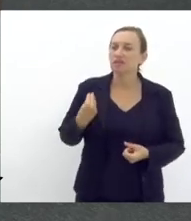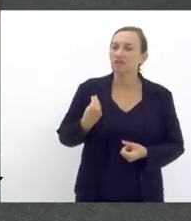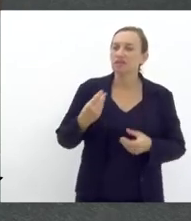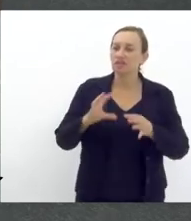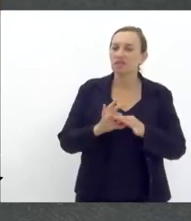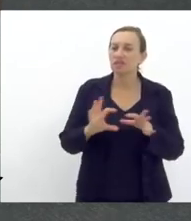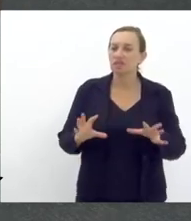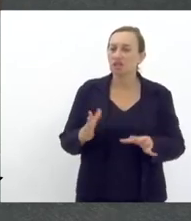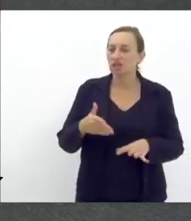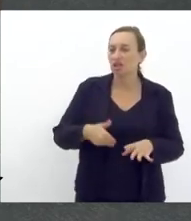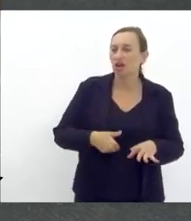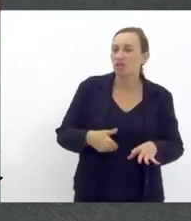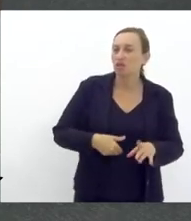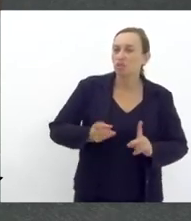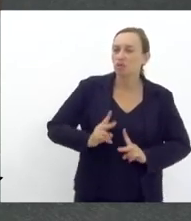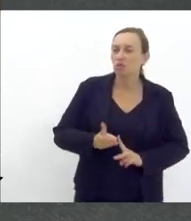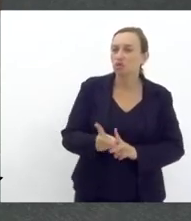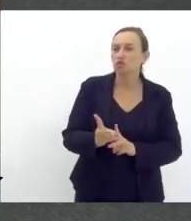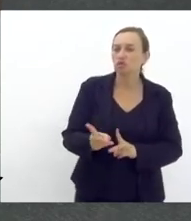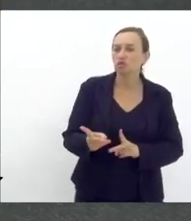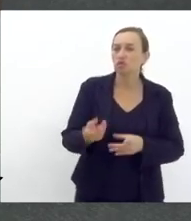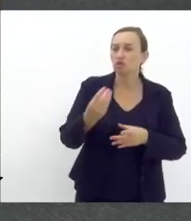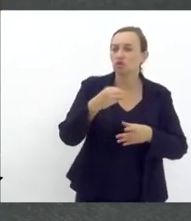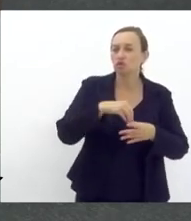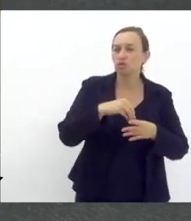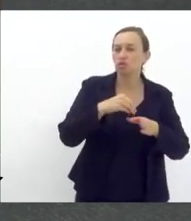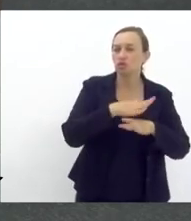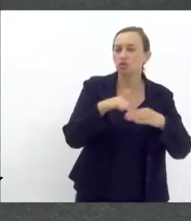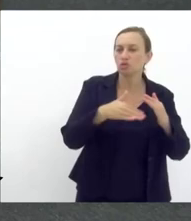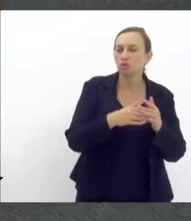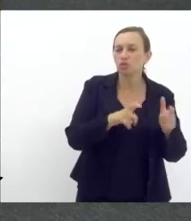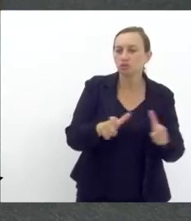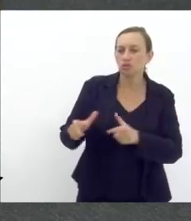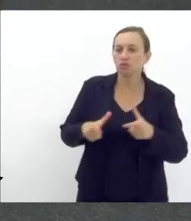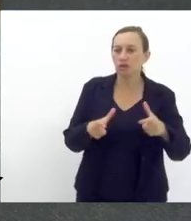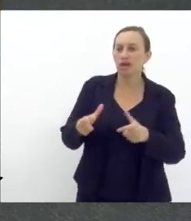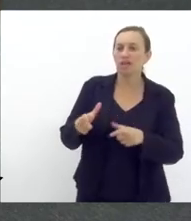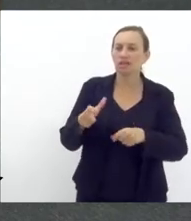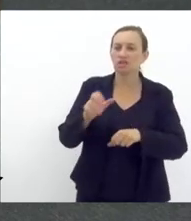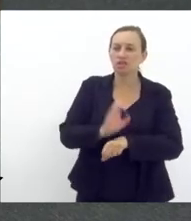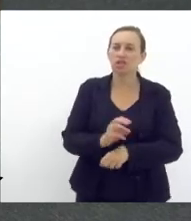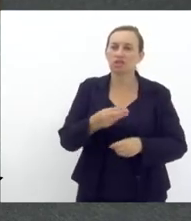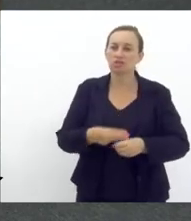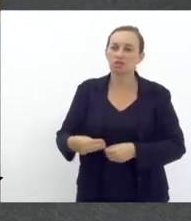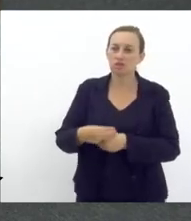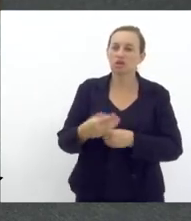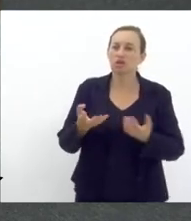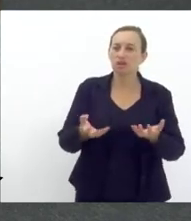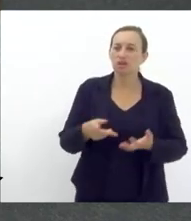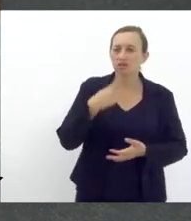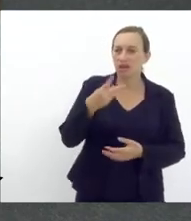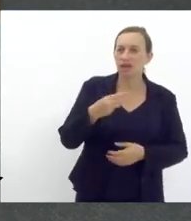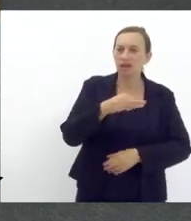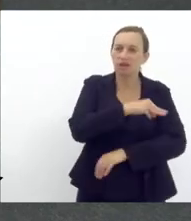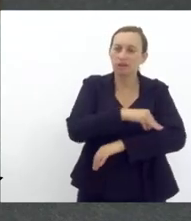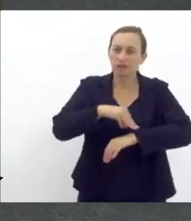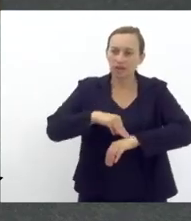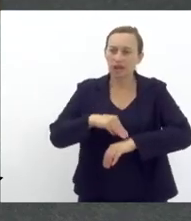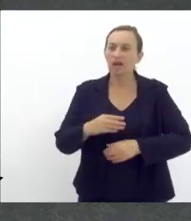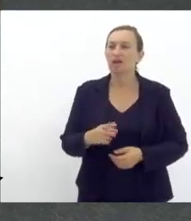permitir que a fome conviva dentro dos lares do povo do nosso estado e do nosso município quero dizer que em Maricá